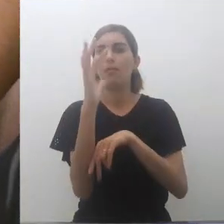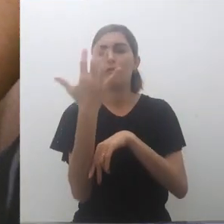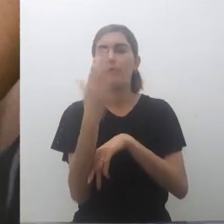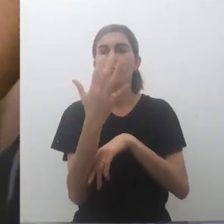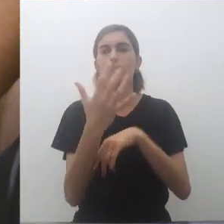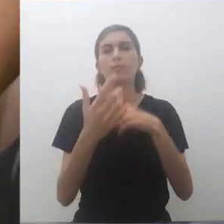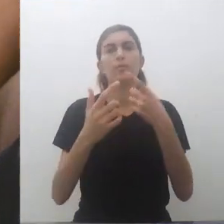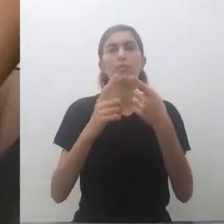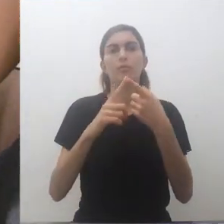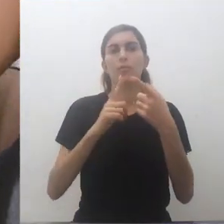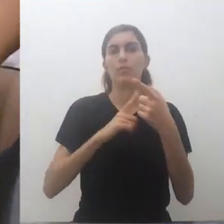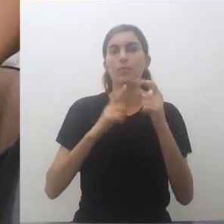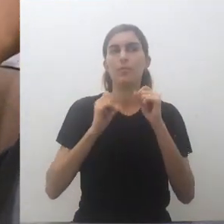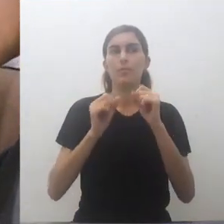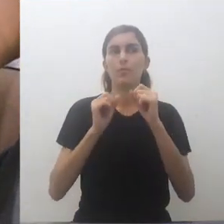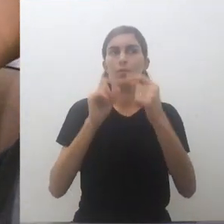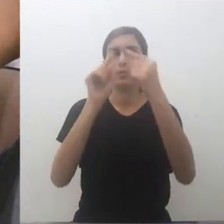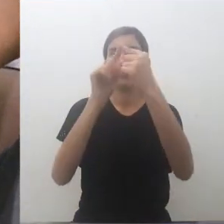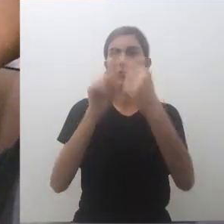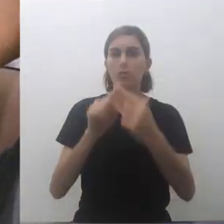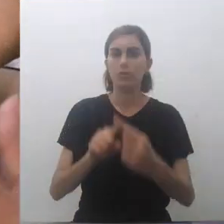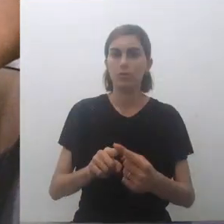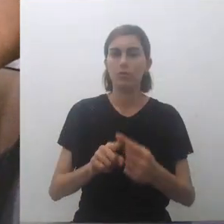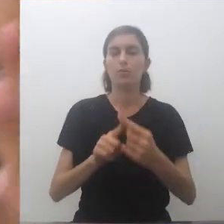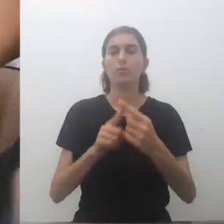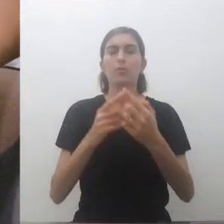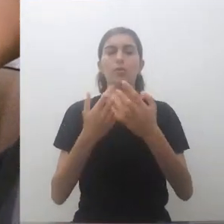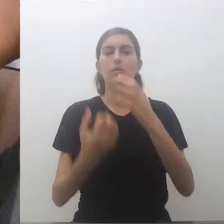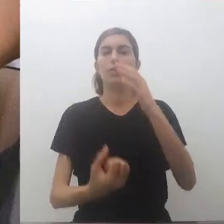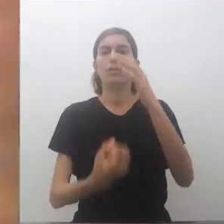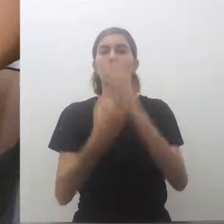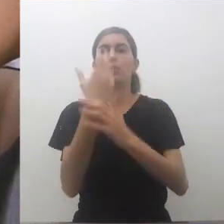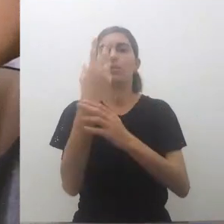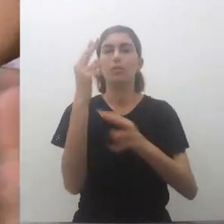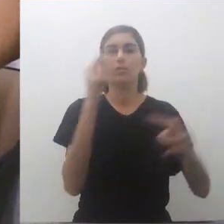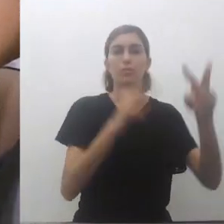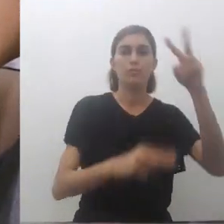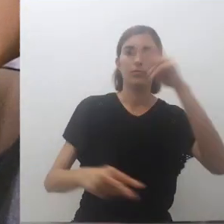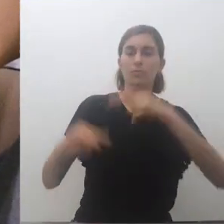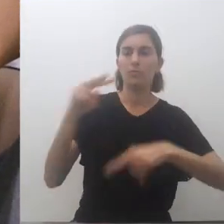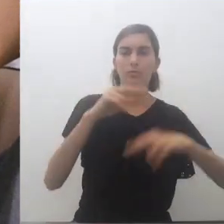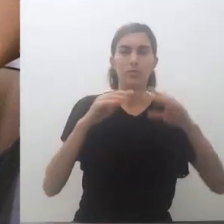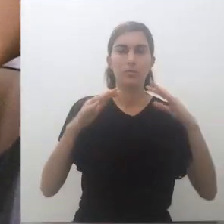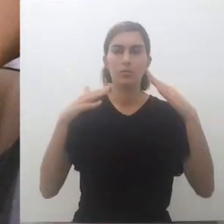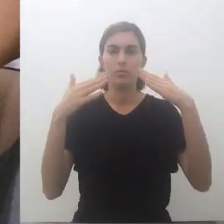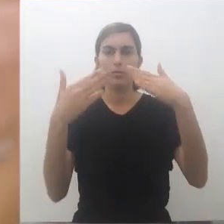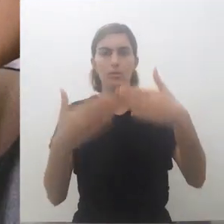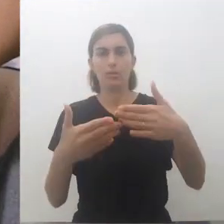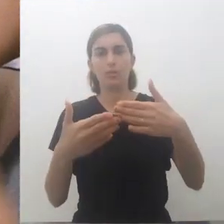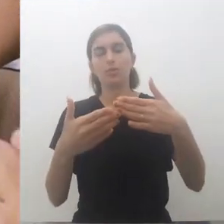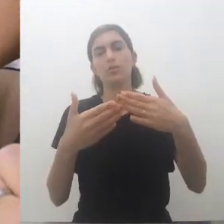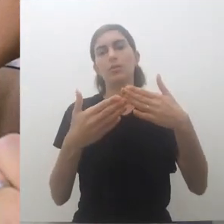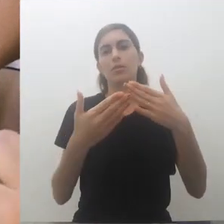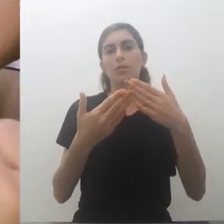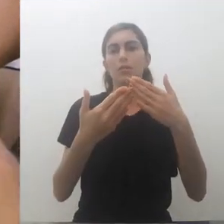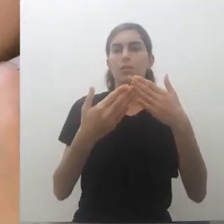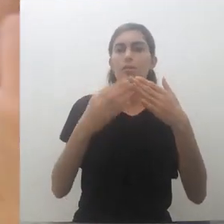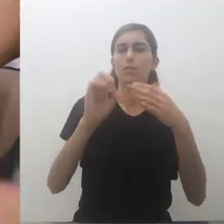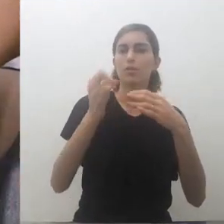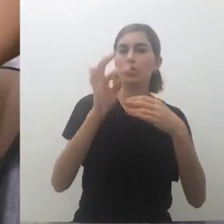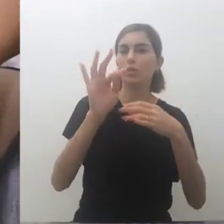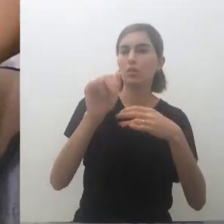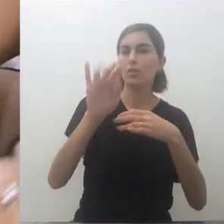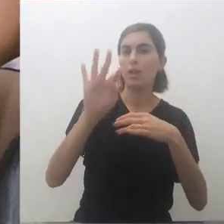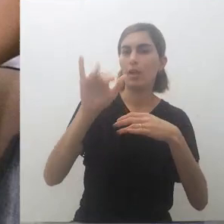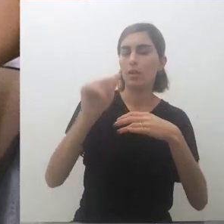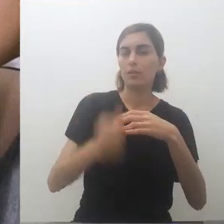podem estar alinhados entre si, criando uma visão mais direta, mais estática,